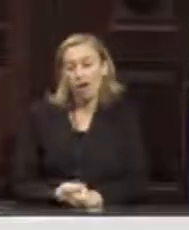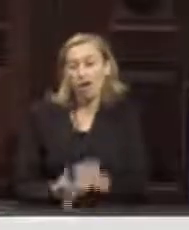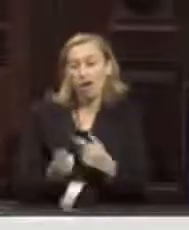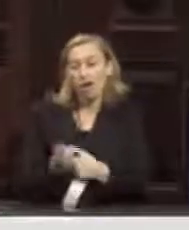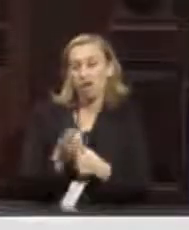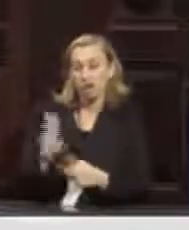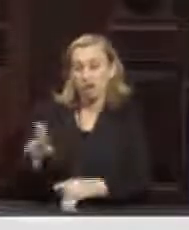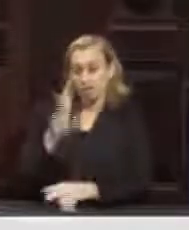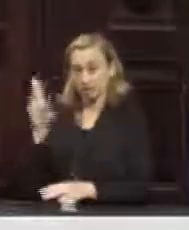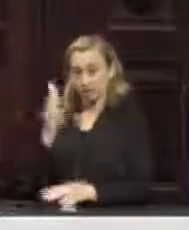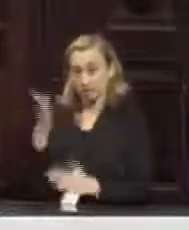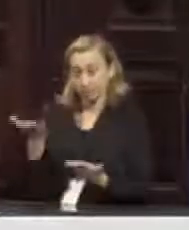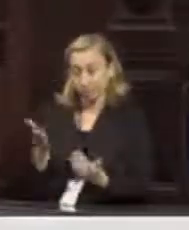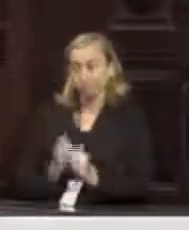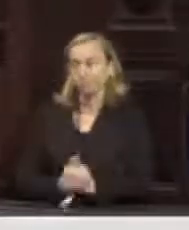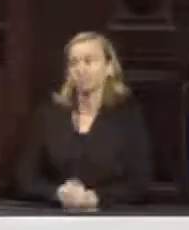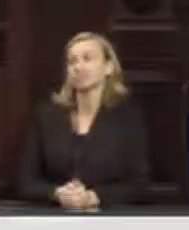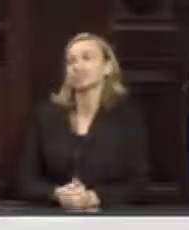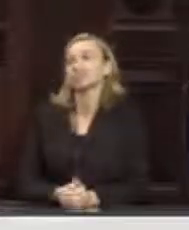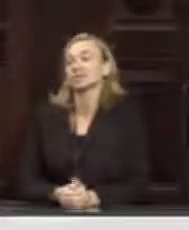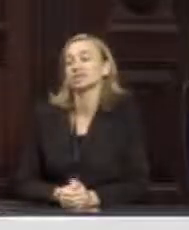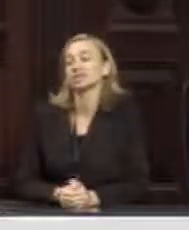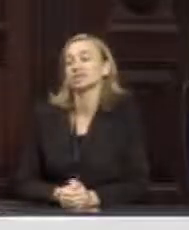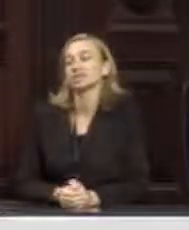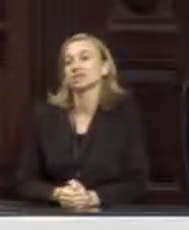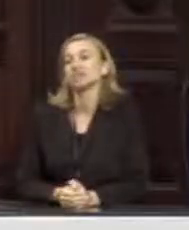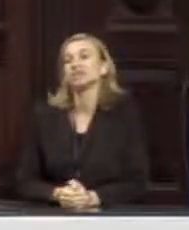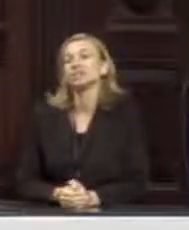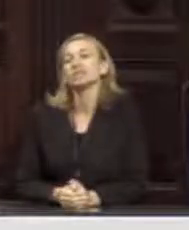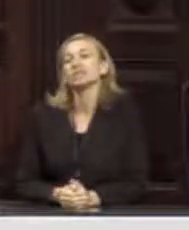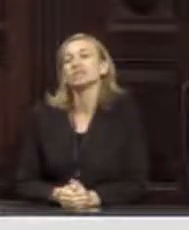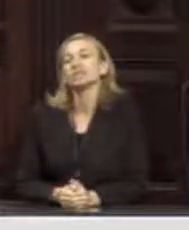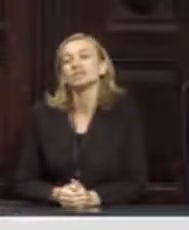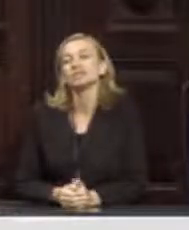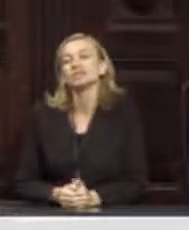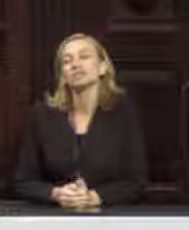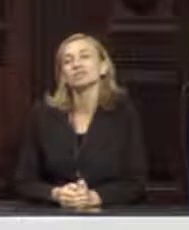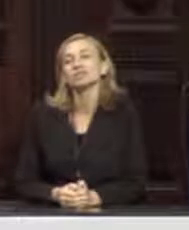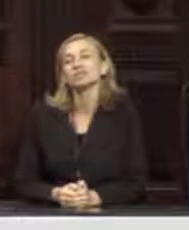não investe, por exemplo, exatamente na FAPERJ?